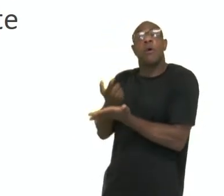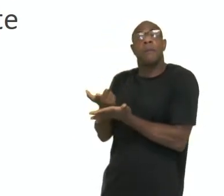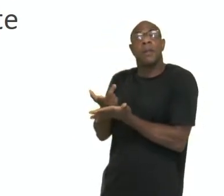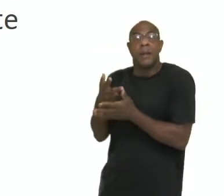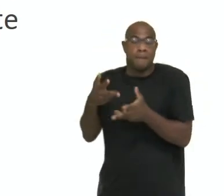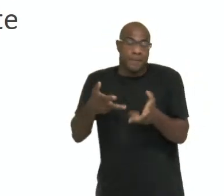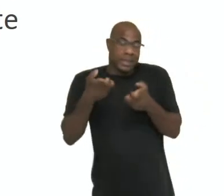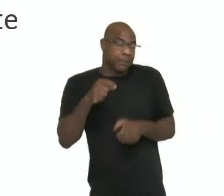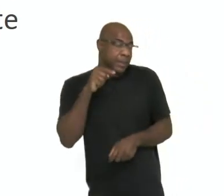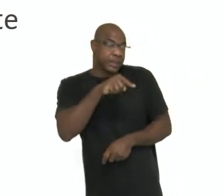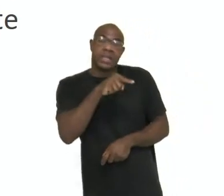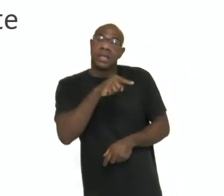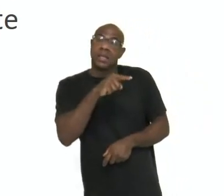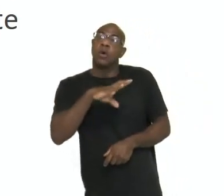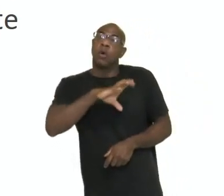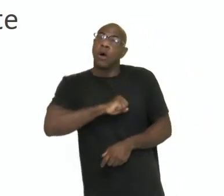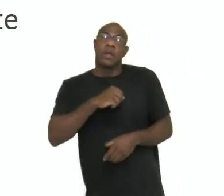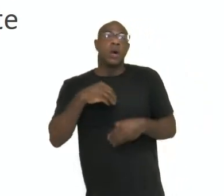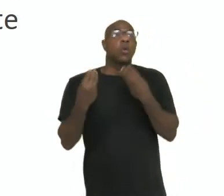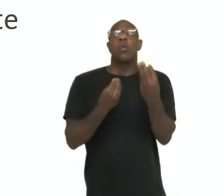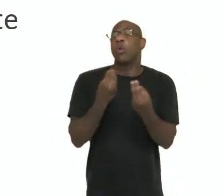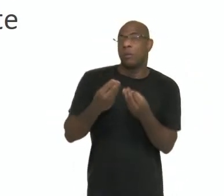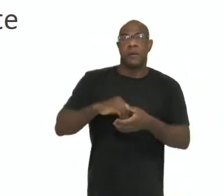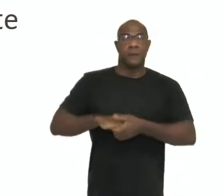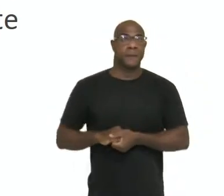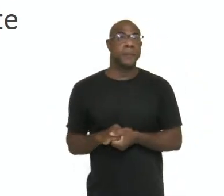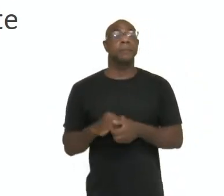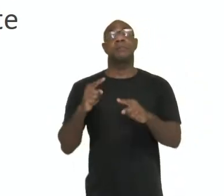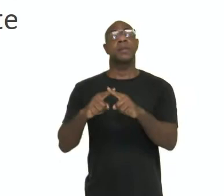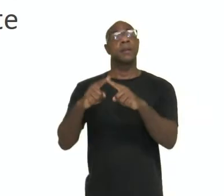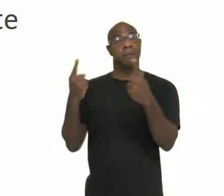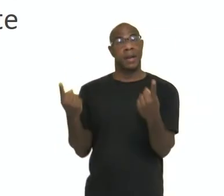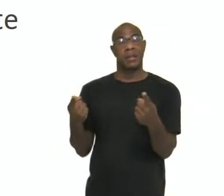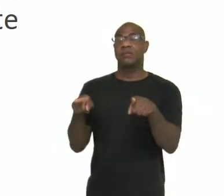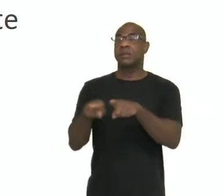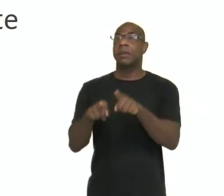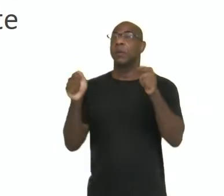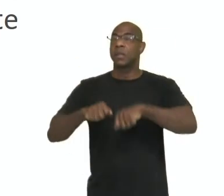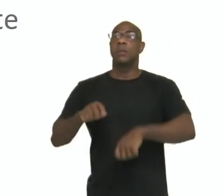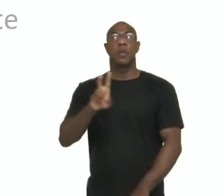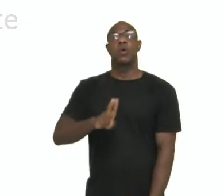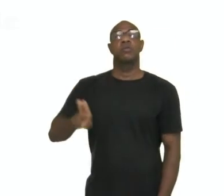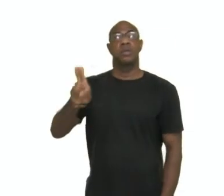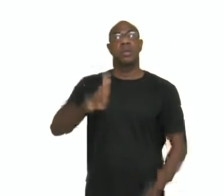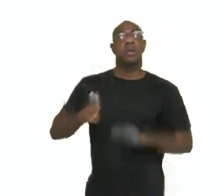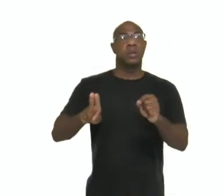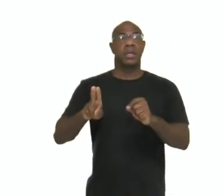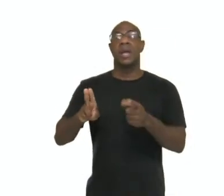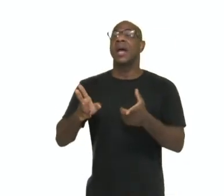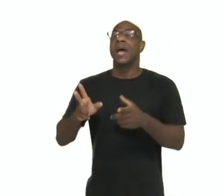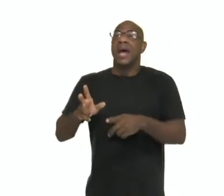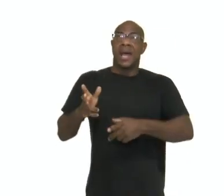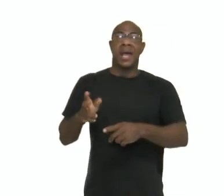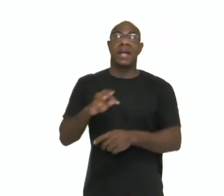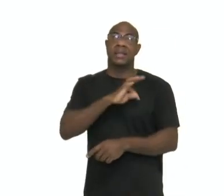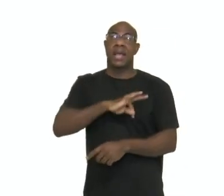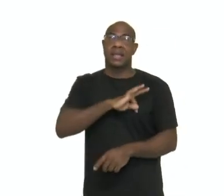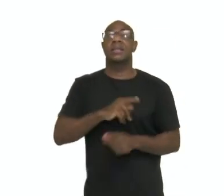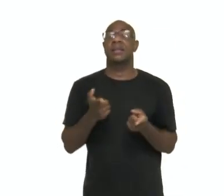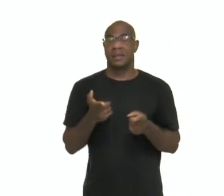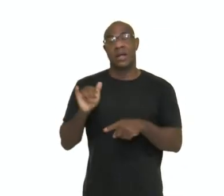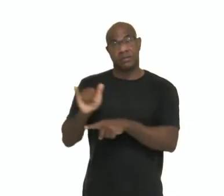vamos dizer, mais fina, que a gente toma mais cuidado. Mas nós podemos utilizar até mesmo um conjunto das